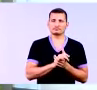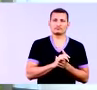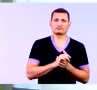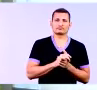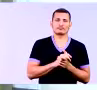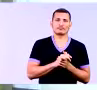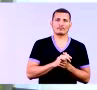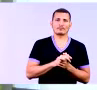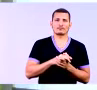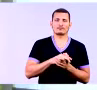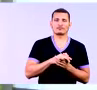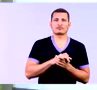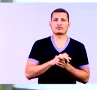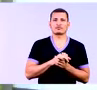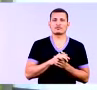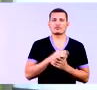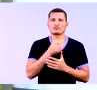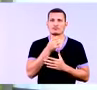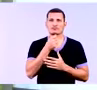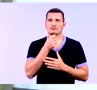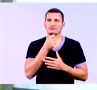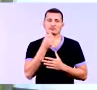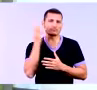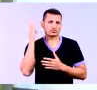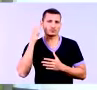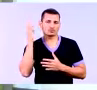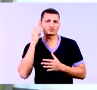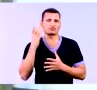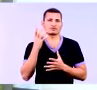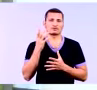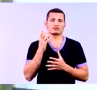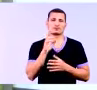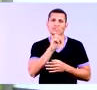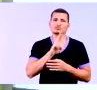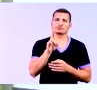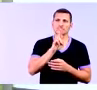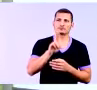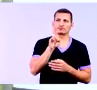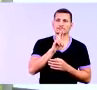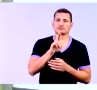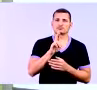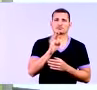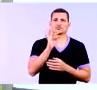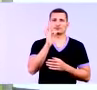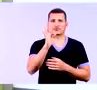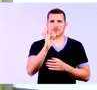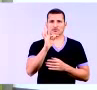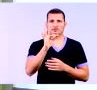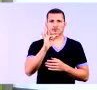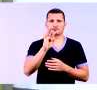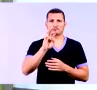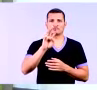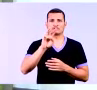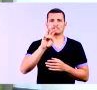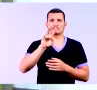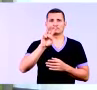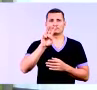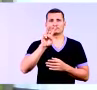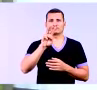ao vivo, de música ao vivo, utilizam o Twitter para receber